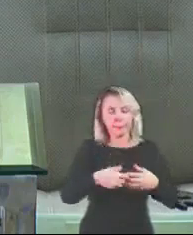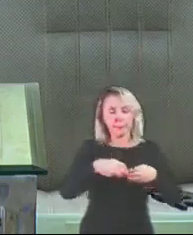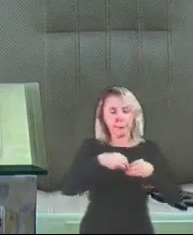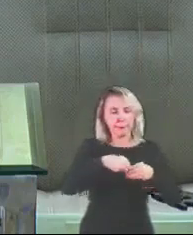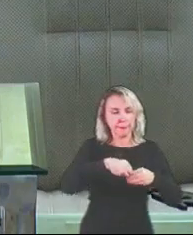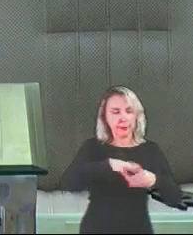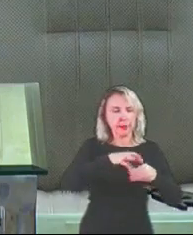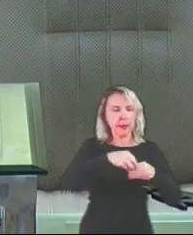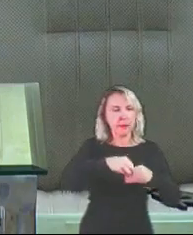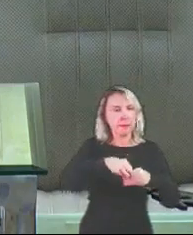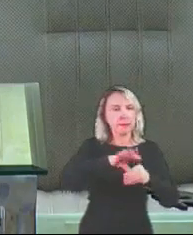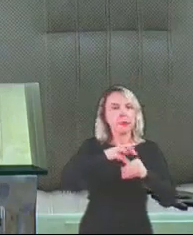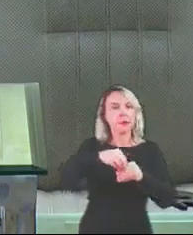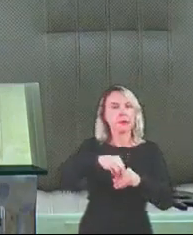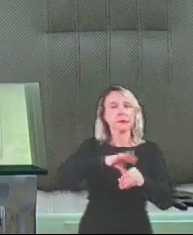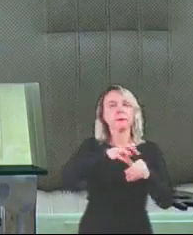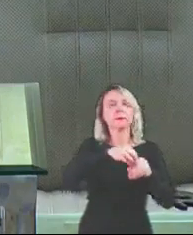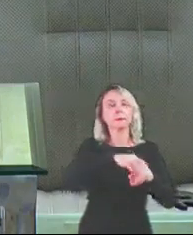Aleluia.